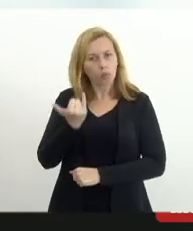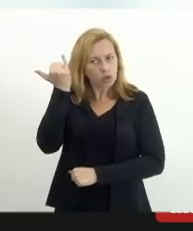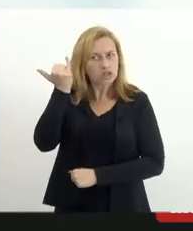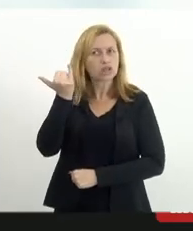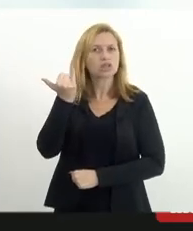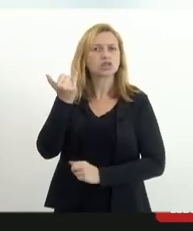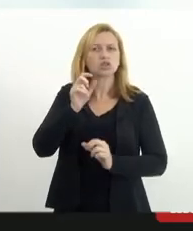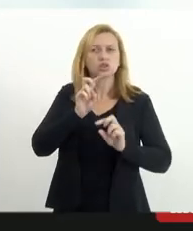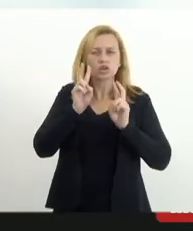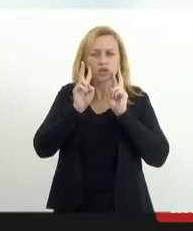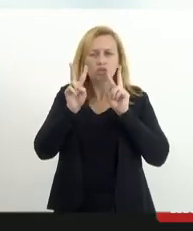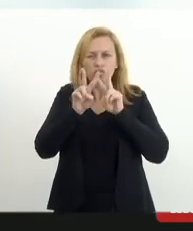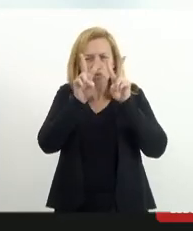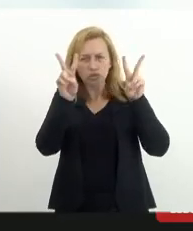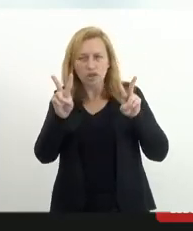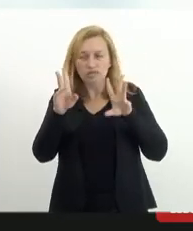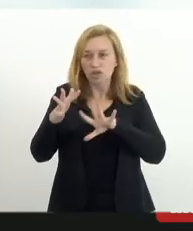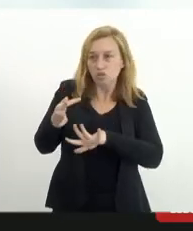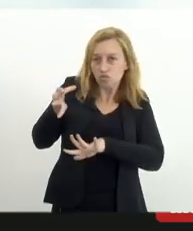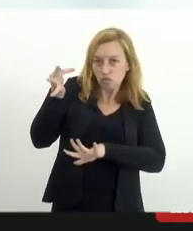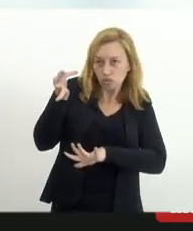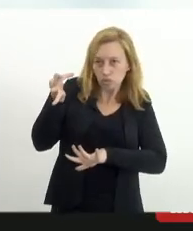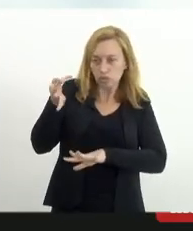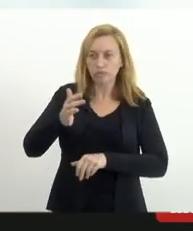olhando o futuro.